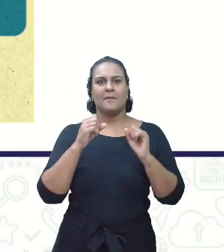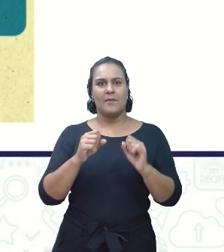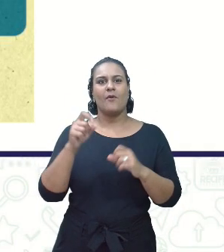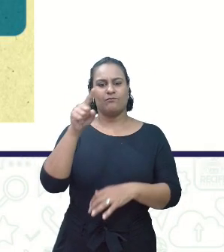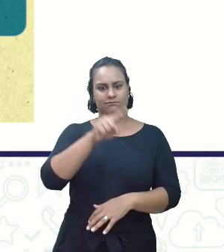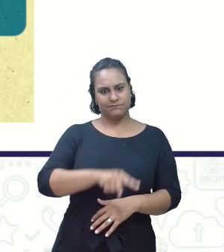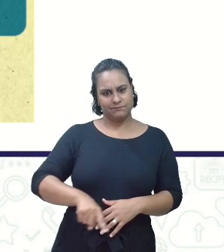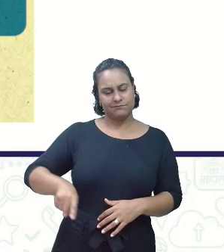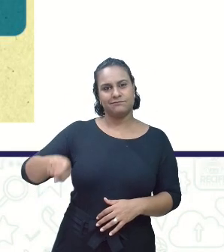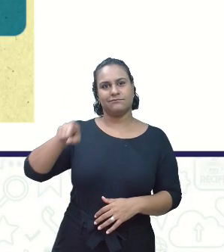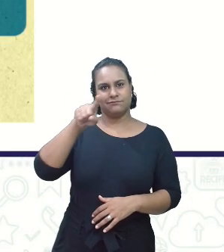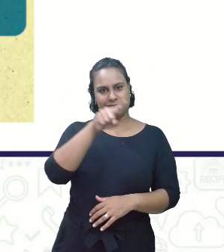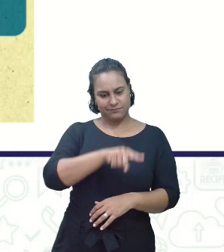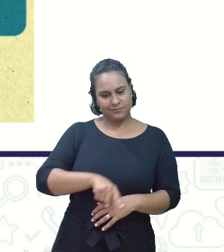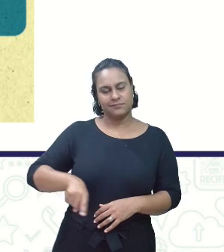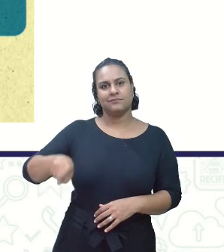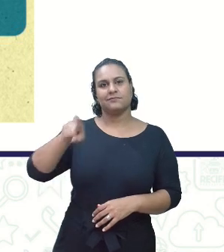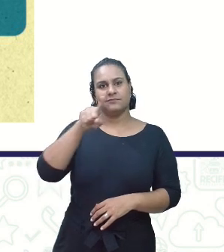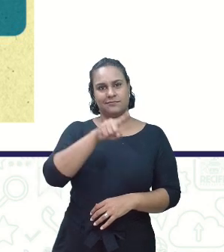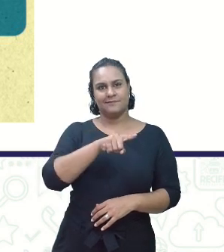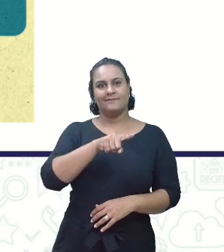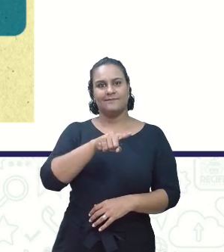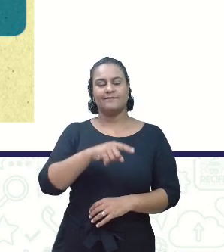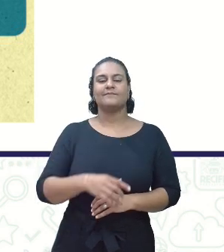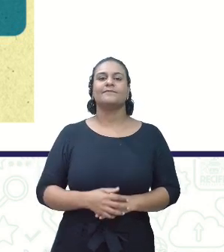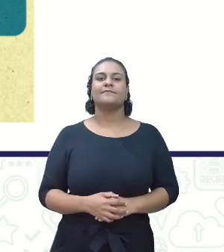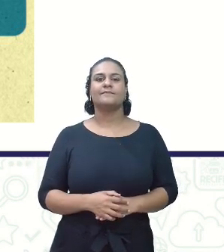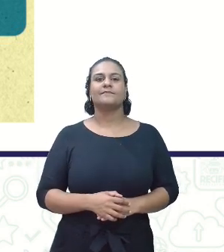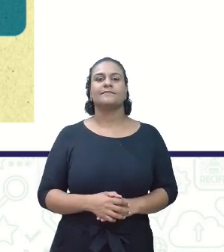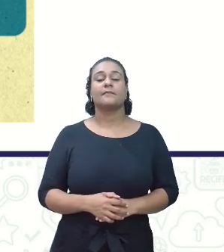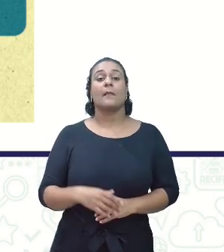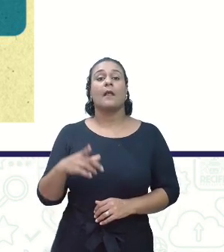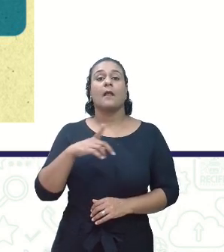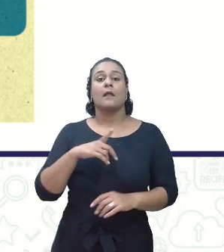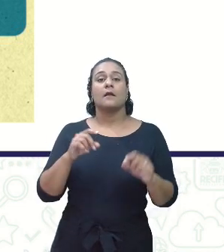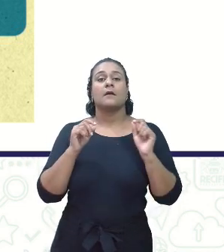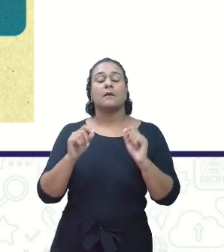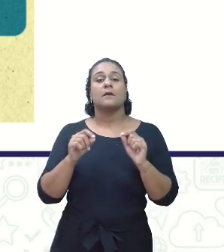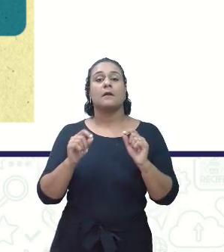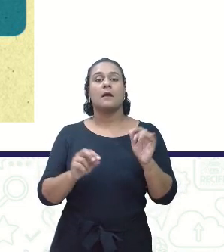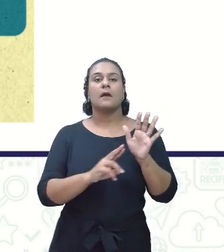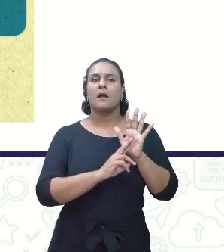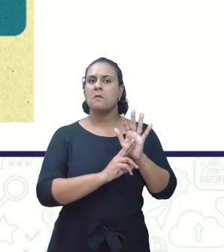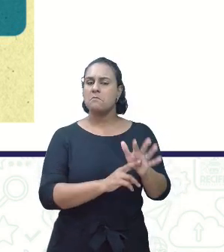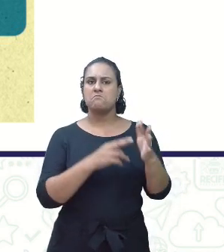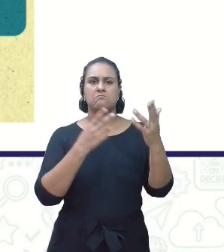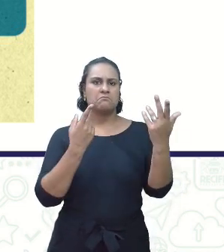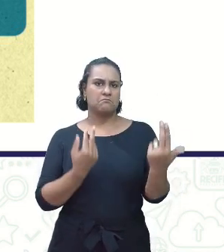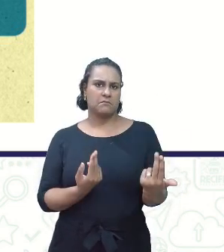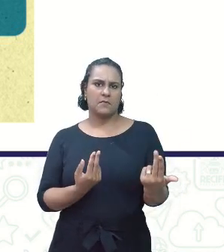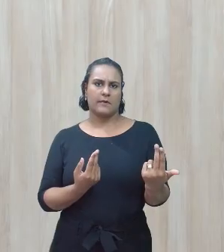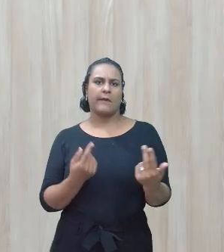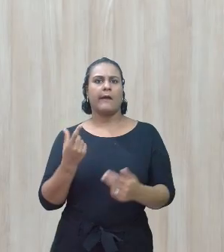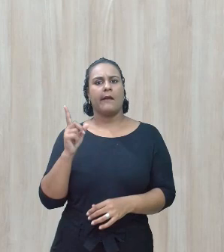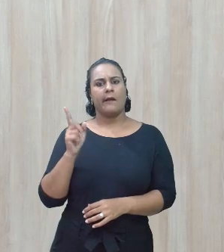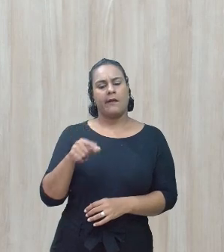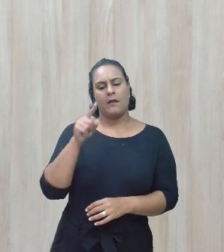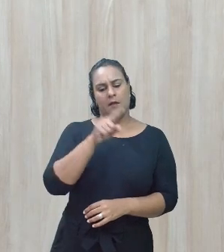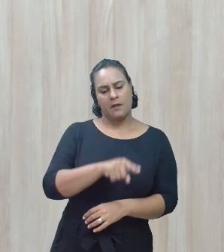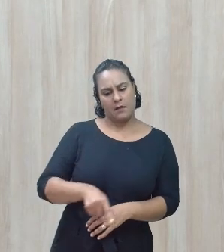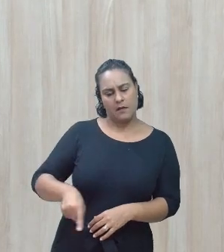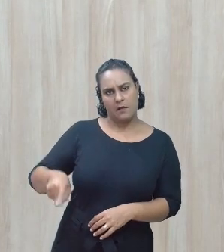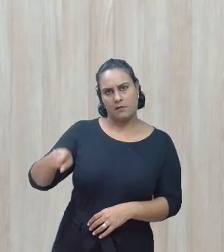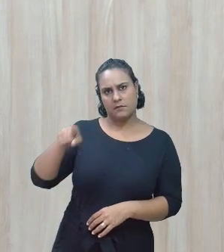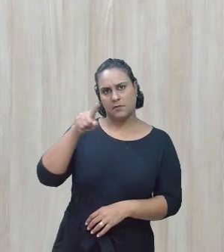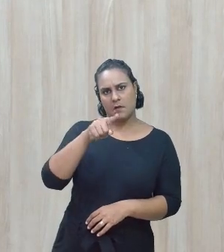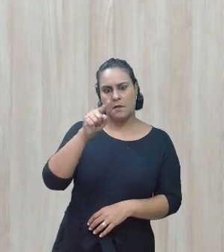bambolê, vamos dizer assim, só para vocês associarem à forma. E aí a gente tem que a representação é a mesma, é um círculo partido